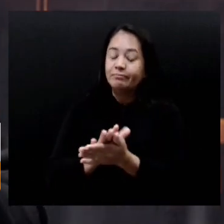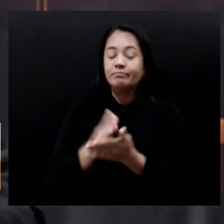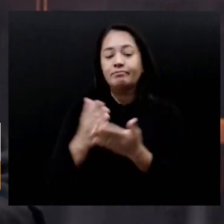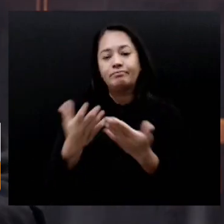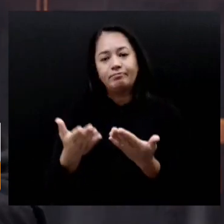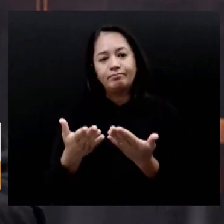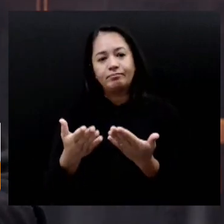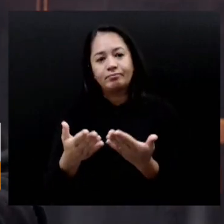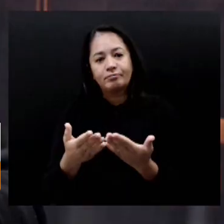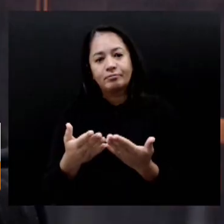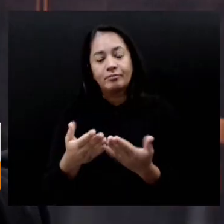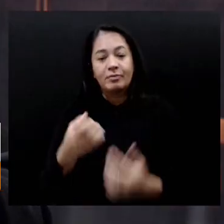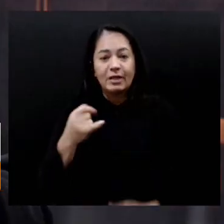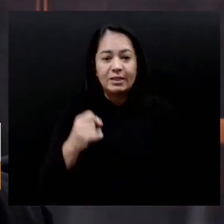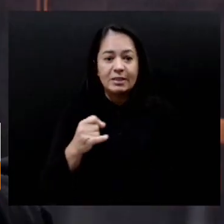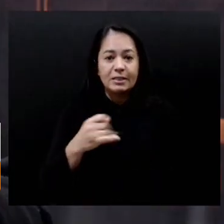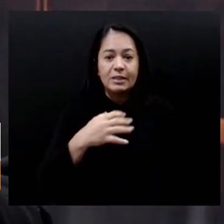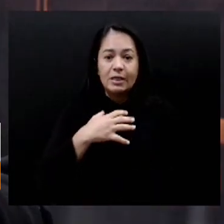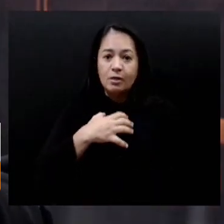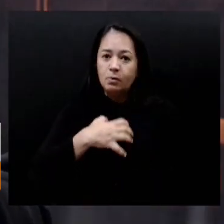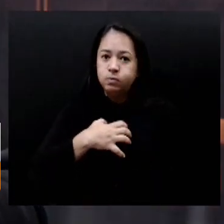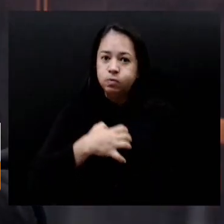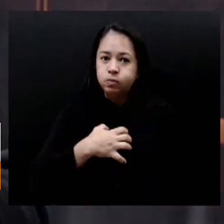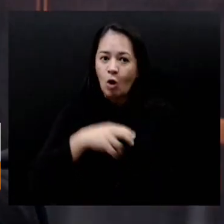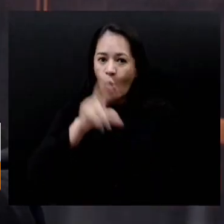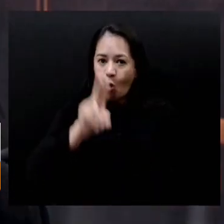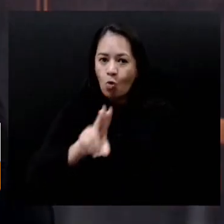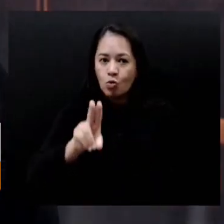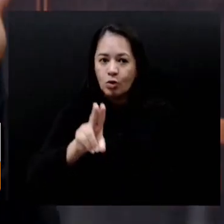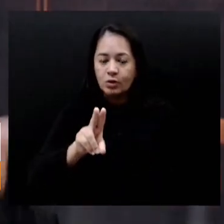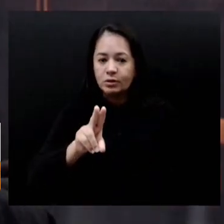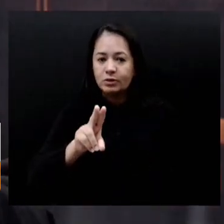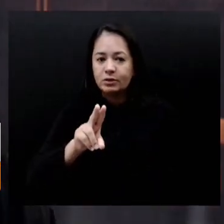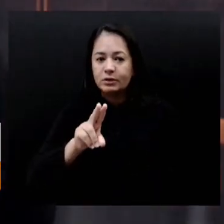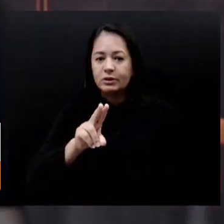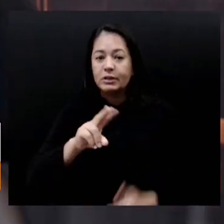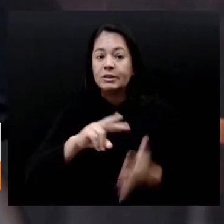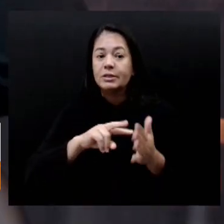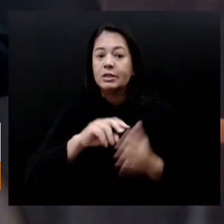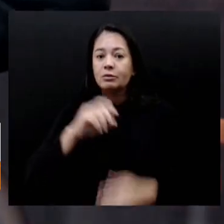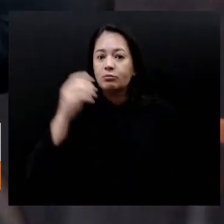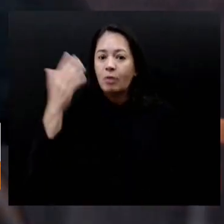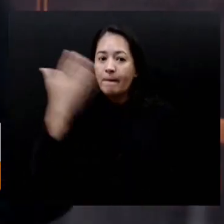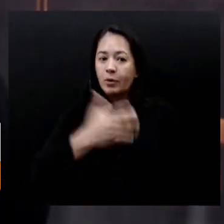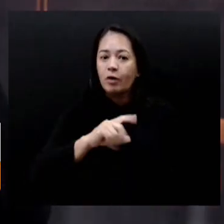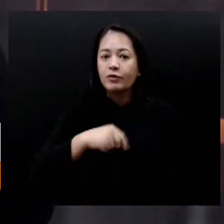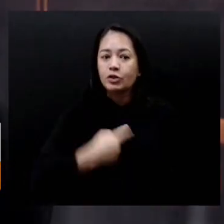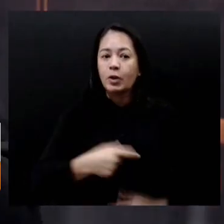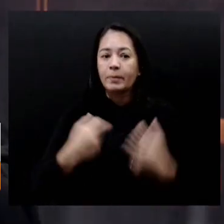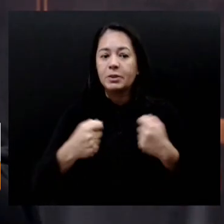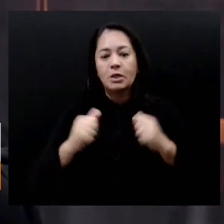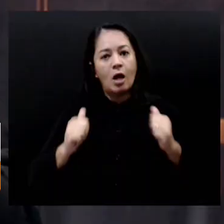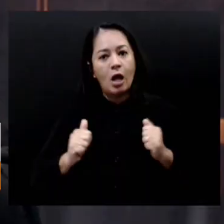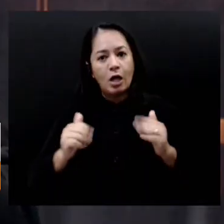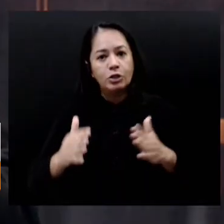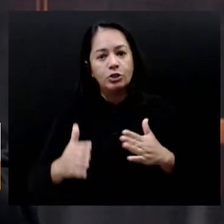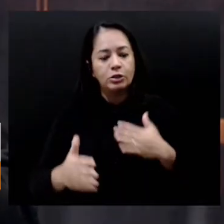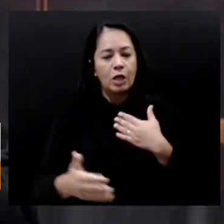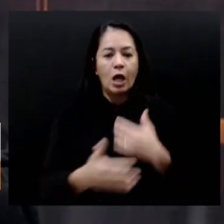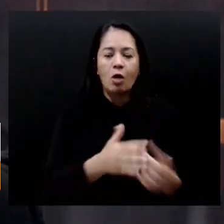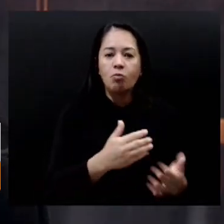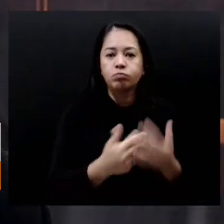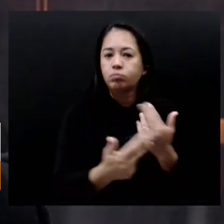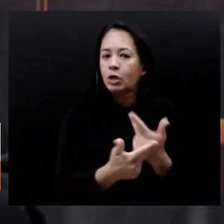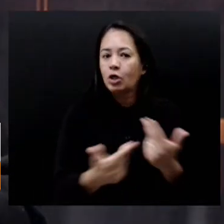bem utilizada, ela é um sinal para a gente tomar alguma atitude em relação a algo que está nos fazendo